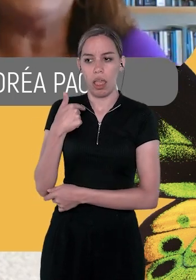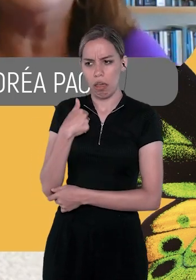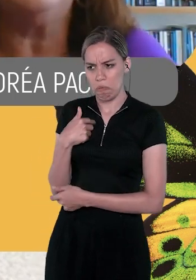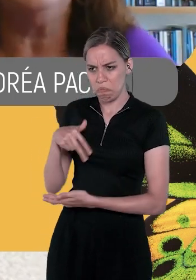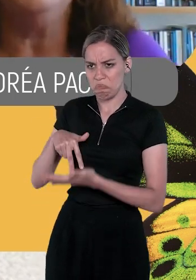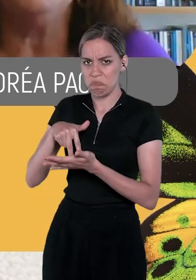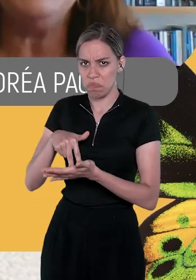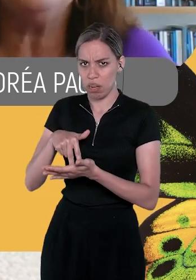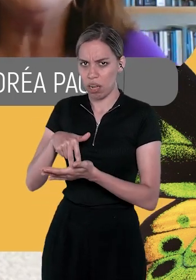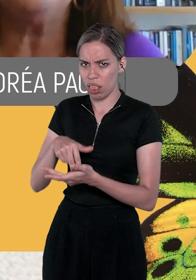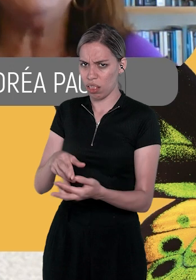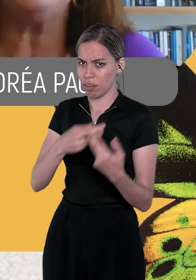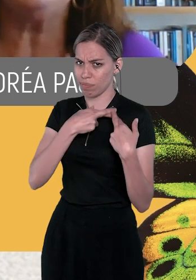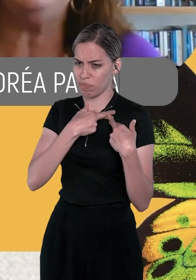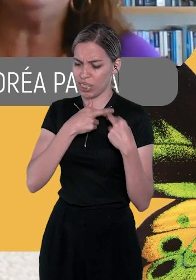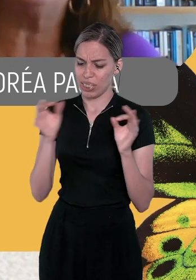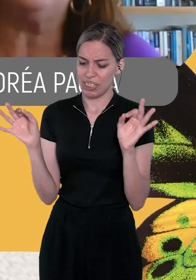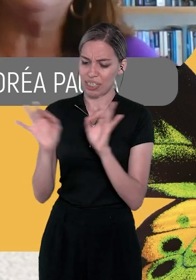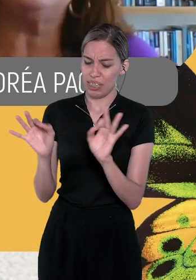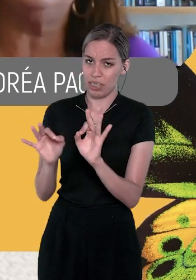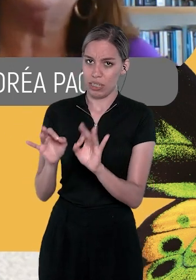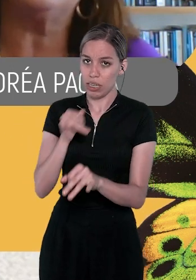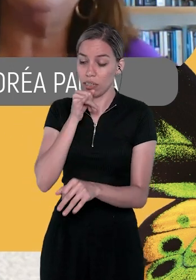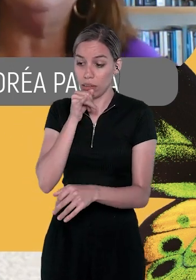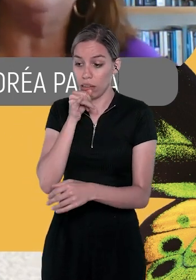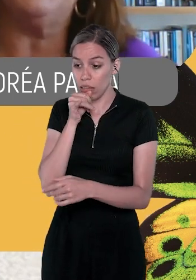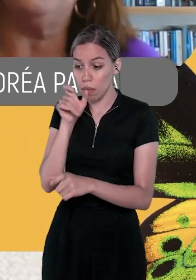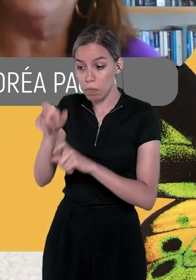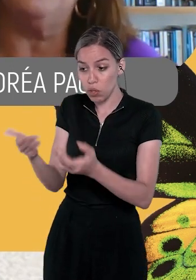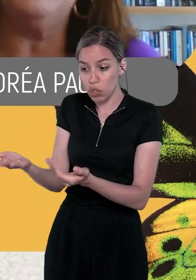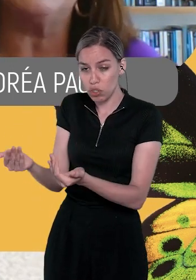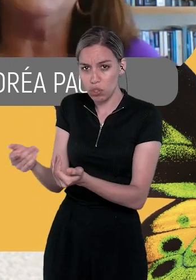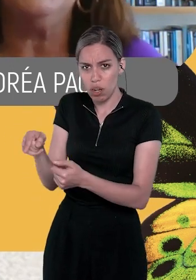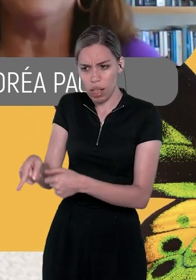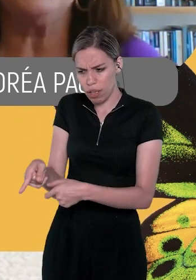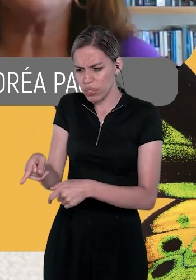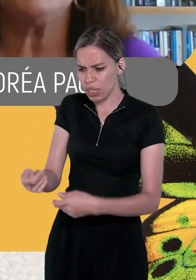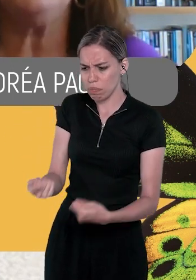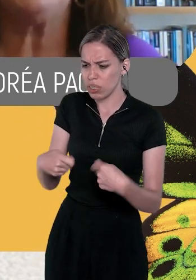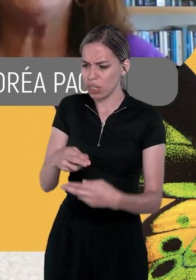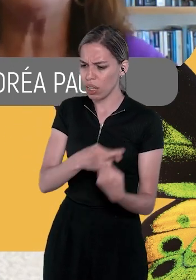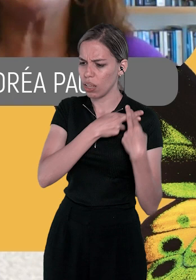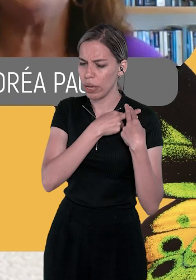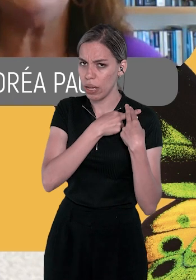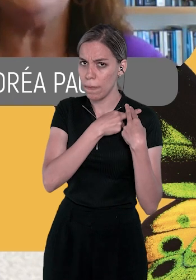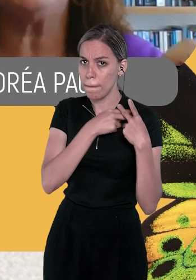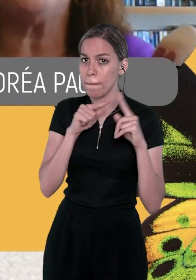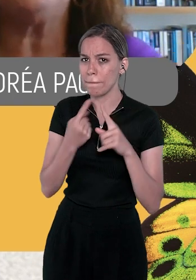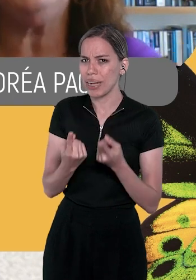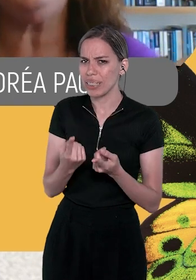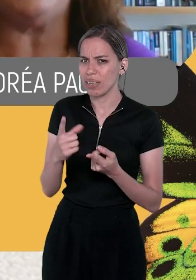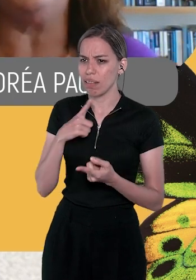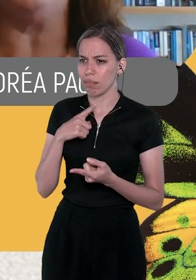por nada. Como é que você vai exigir que um jovem se responsabilize por alguma coisa quando nós hoje temos a experiência